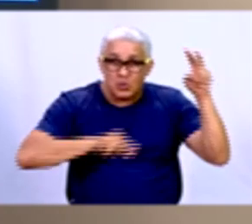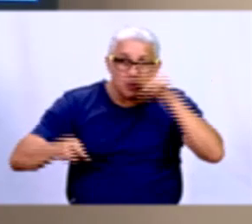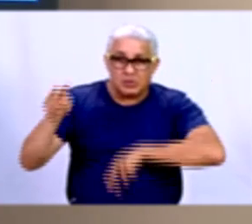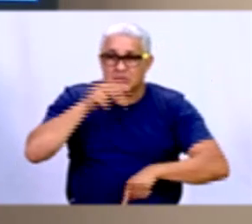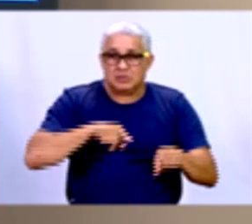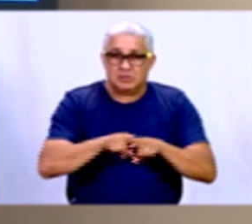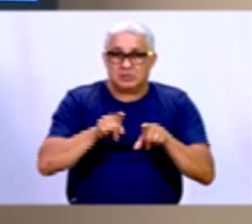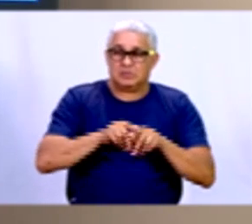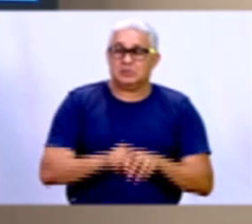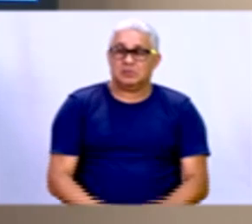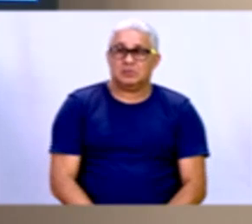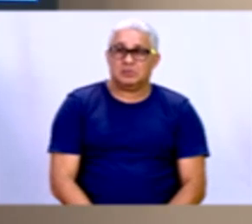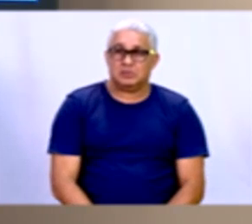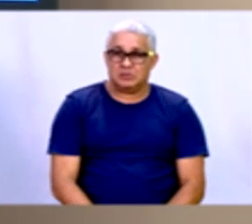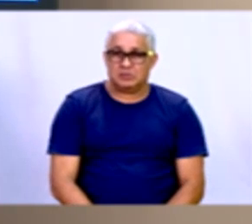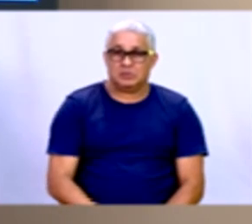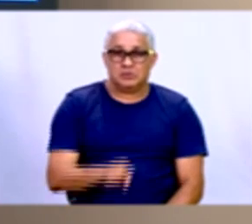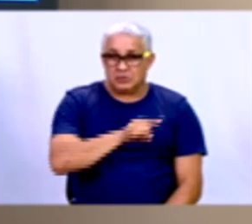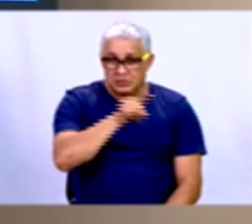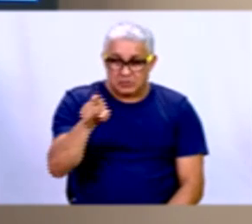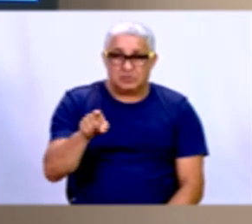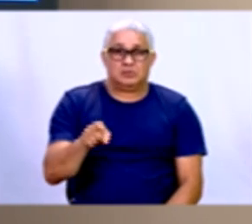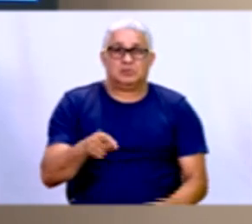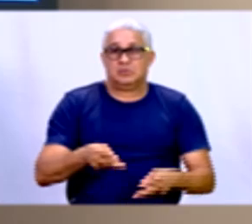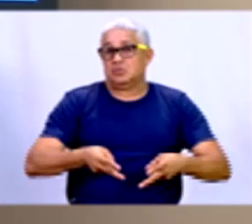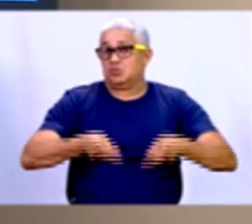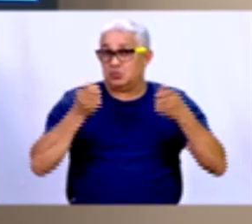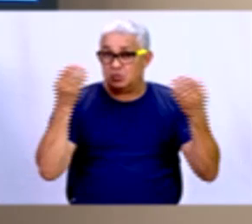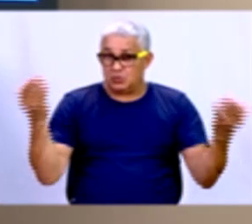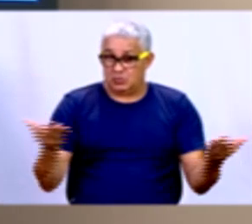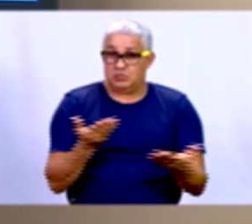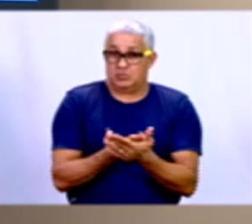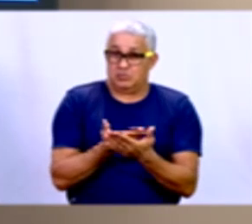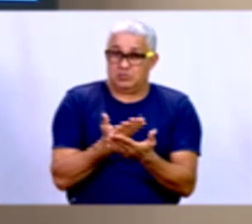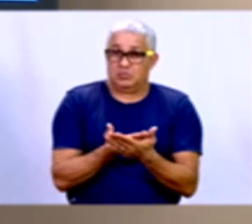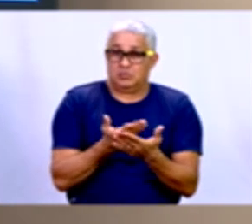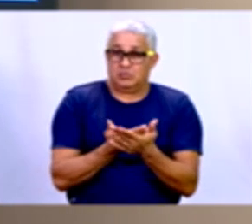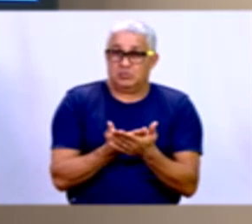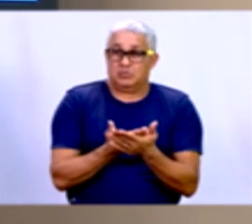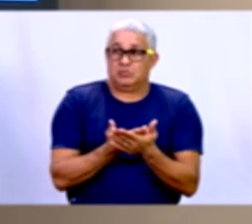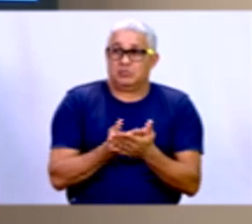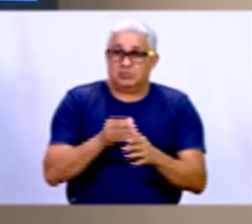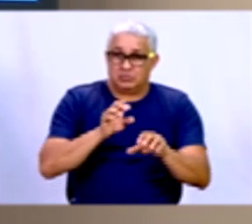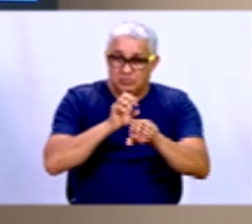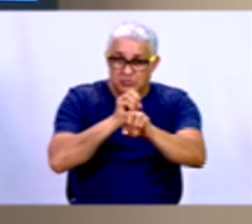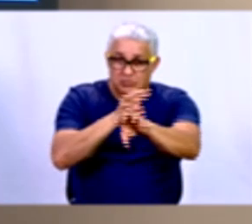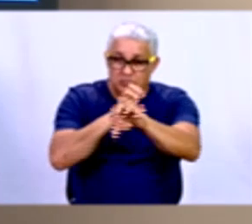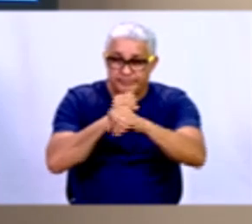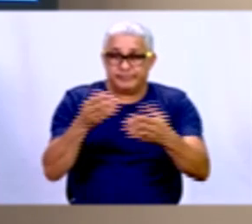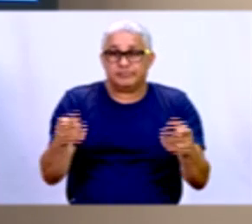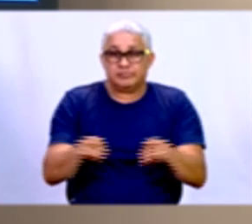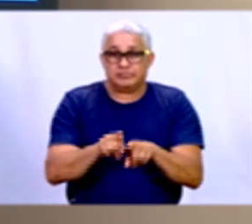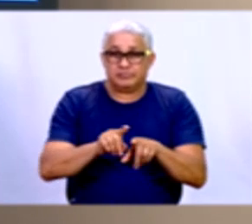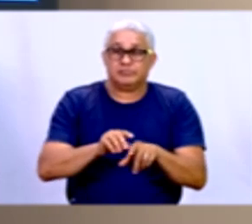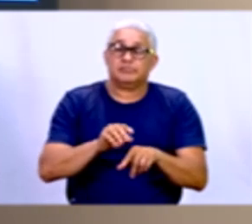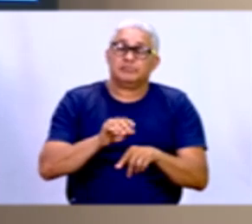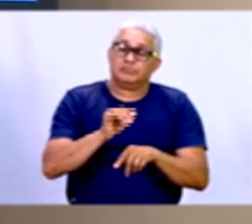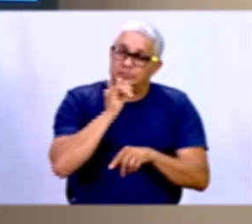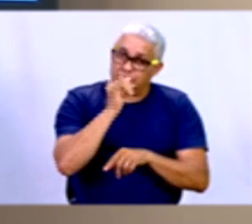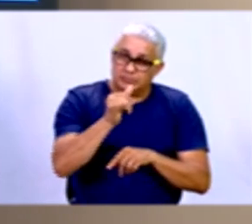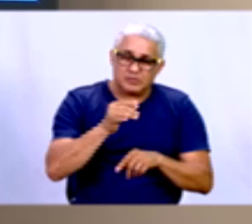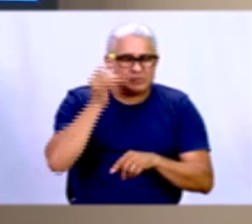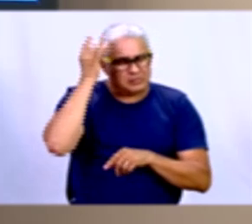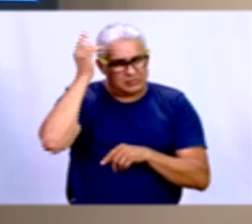dessas informações que vocês obtiveram na aula de hoje, mais do que nós falamos, eu acho que fica bem